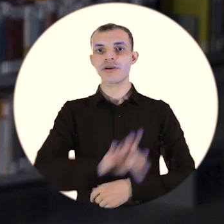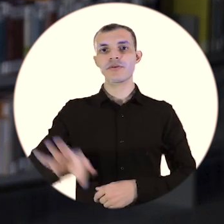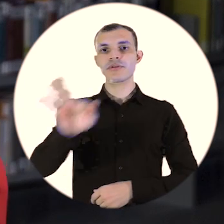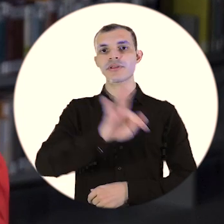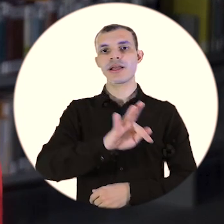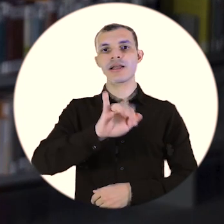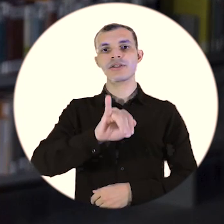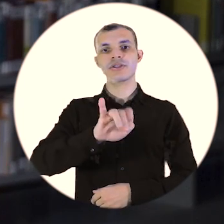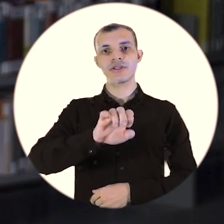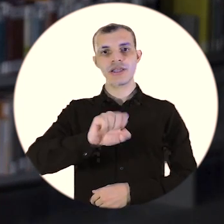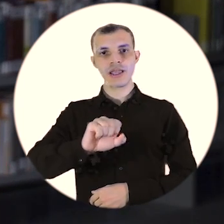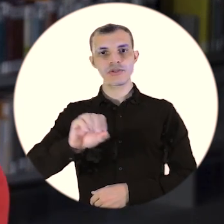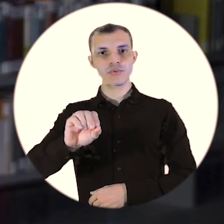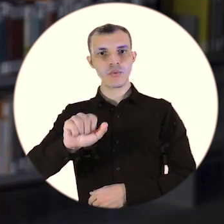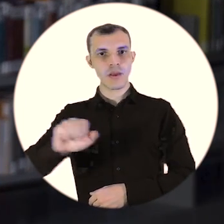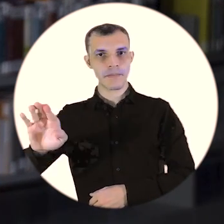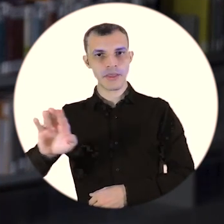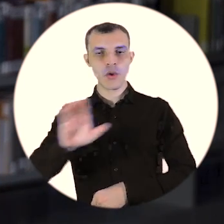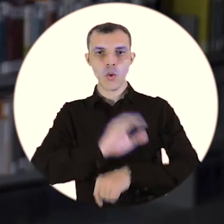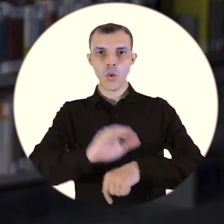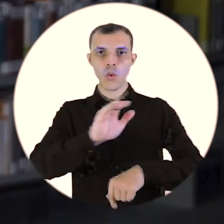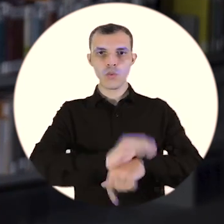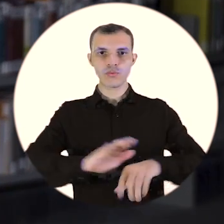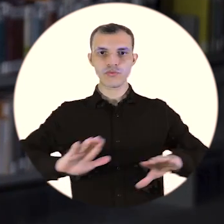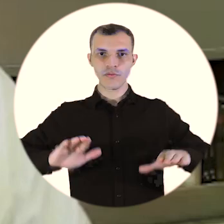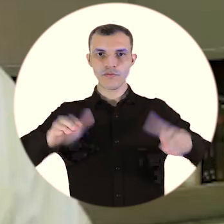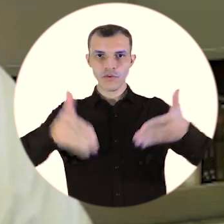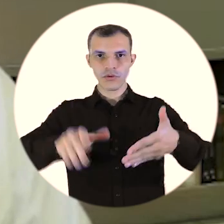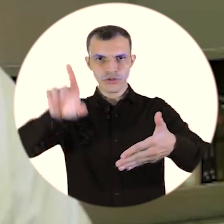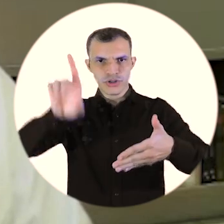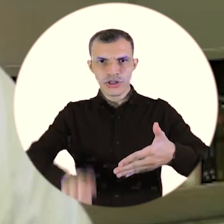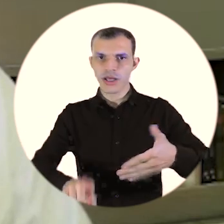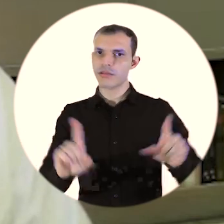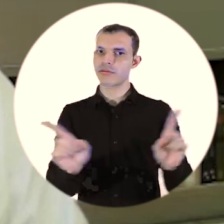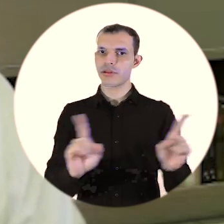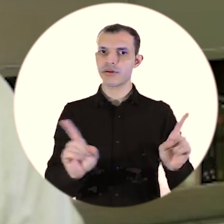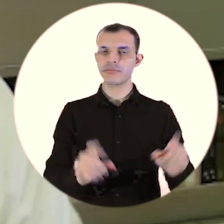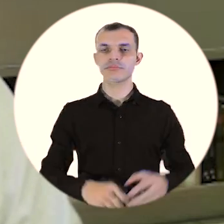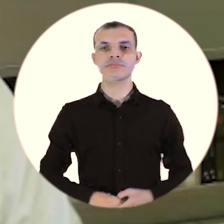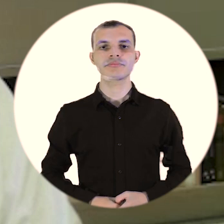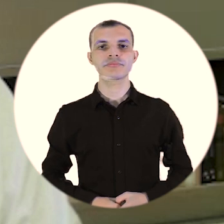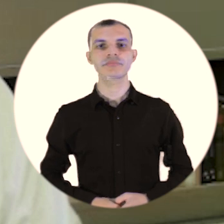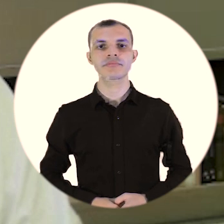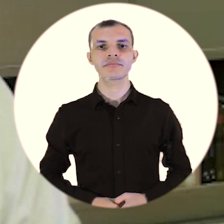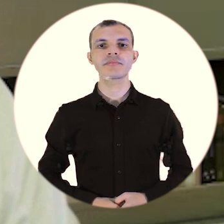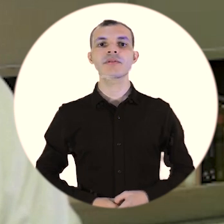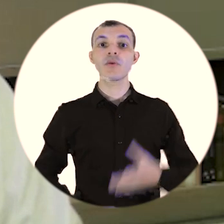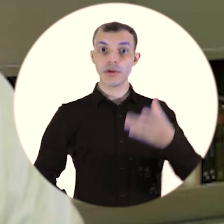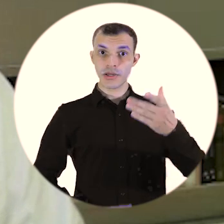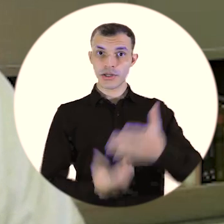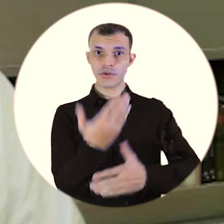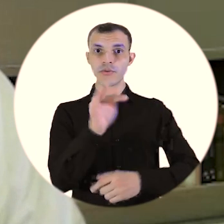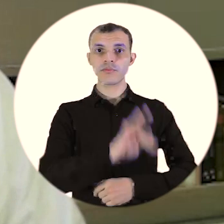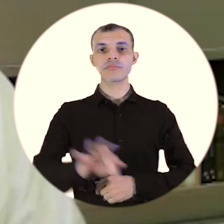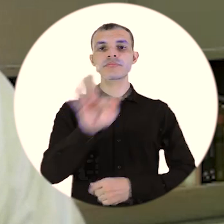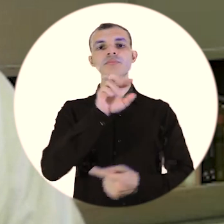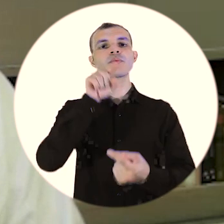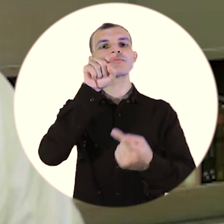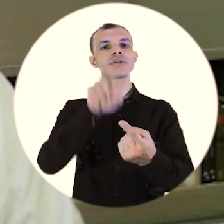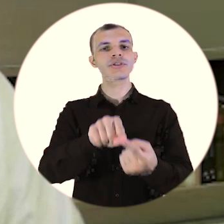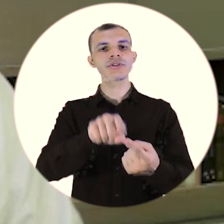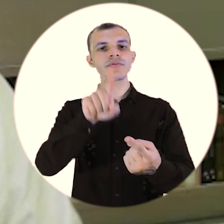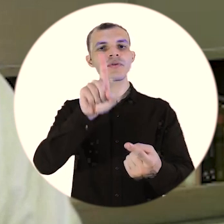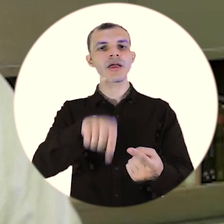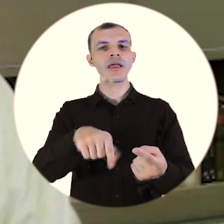ESA-OAB não vai oferecer cursos de graduação em Direito. A criação desta faculdade, ela